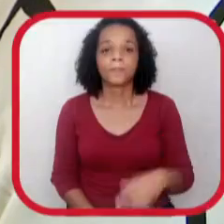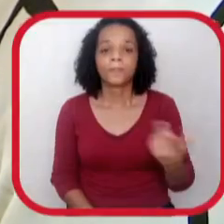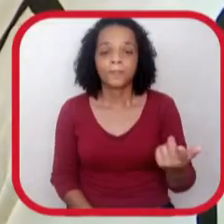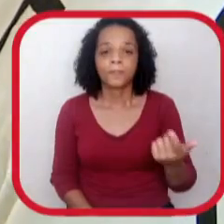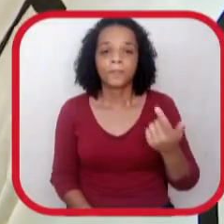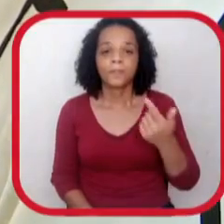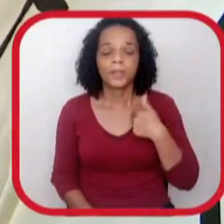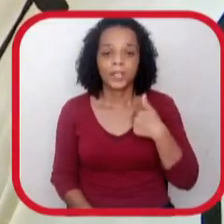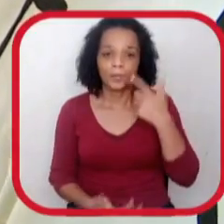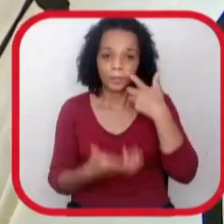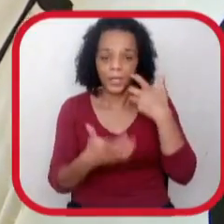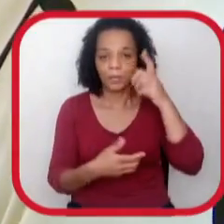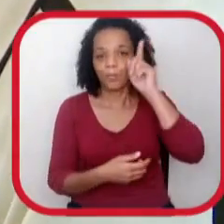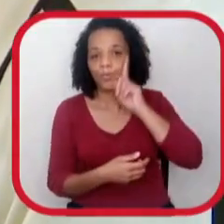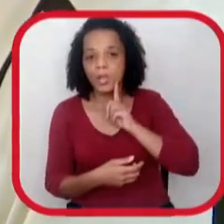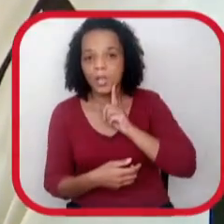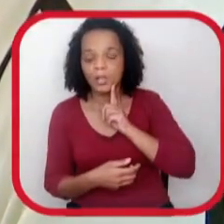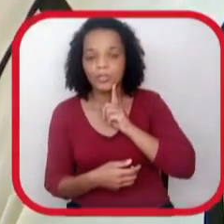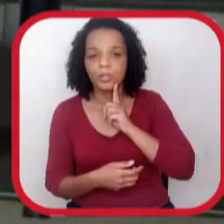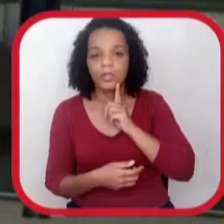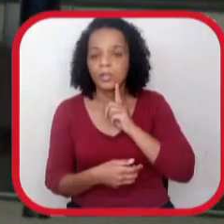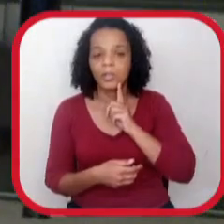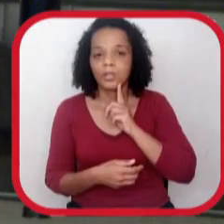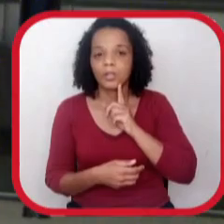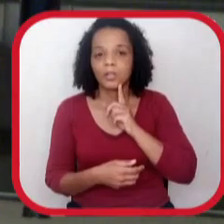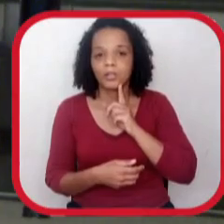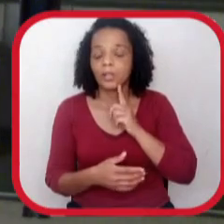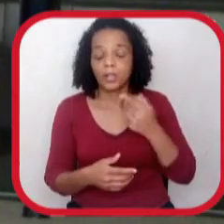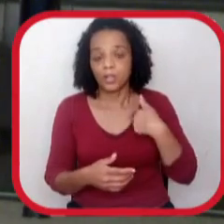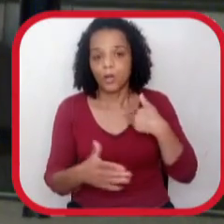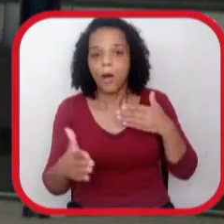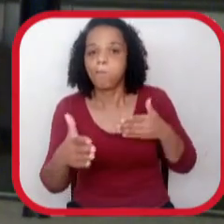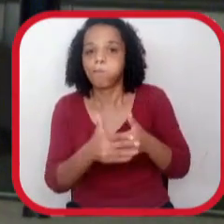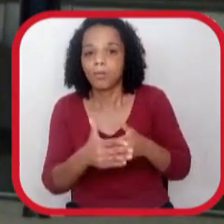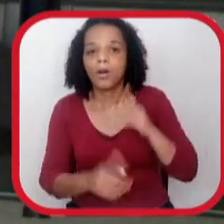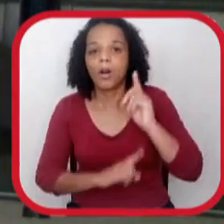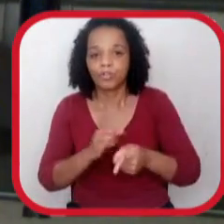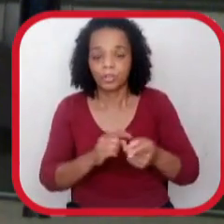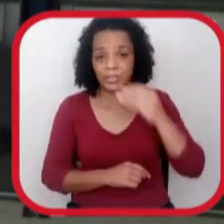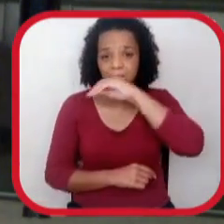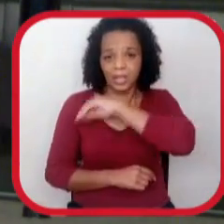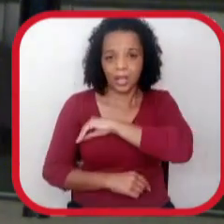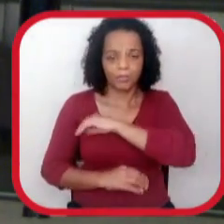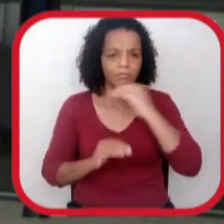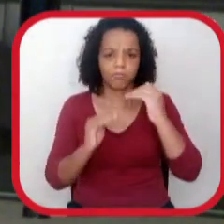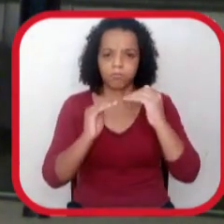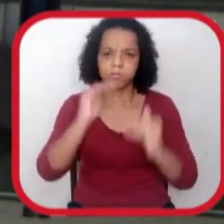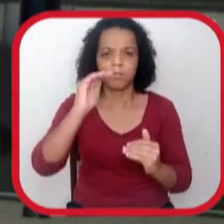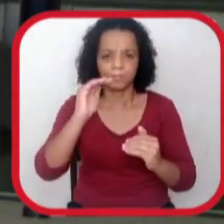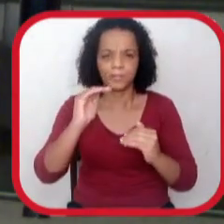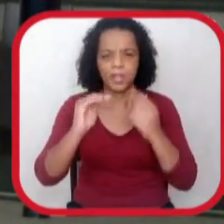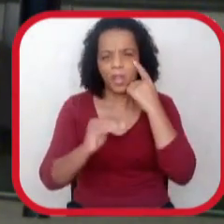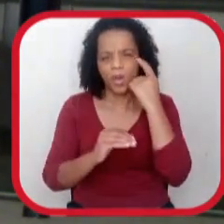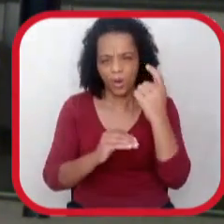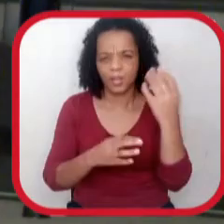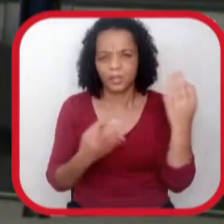O maior obstáculo que encontrei enquanto mulher começa logo pela a diferença salarial, que ainda se